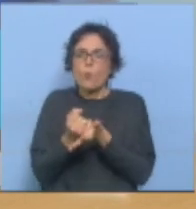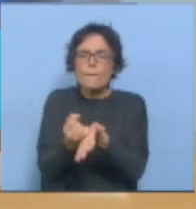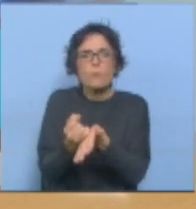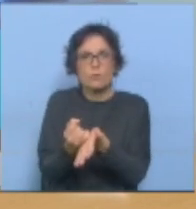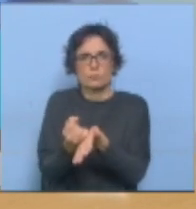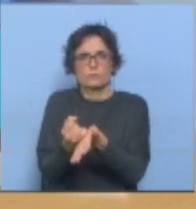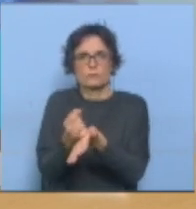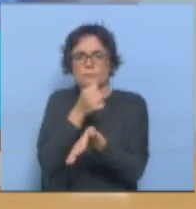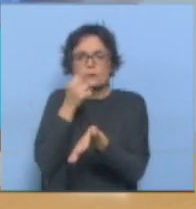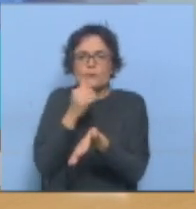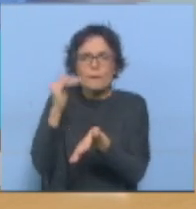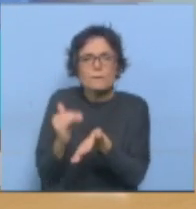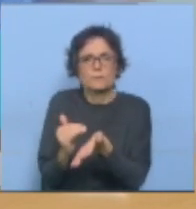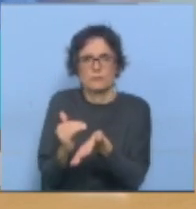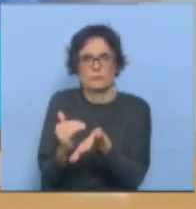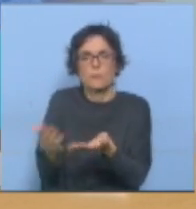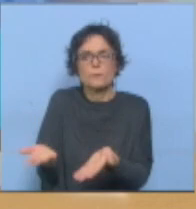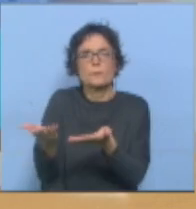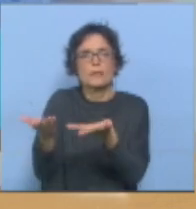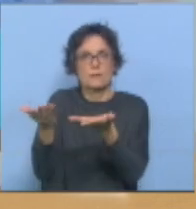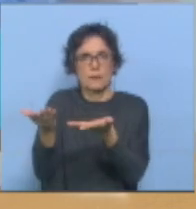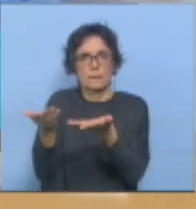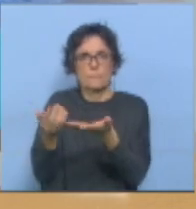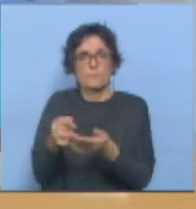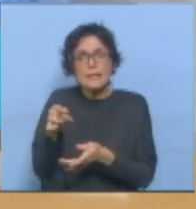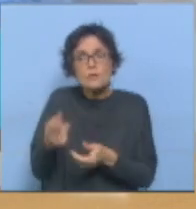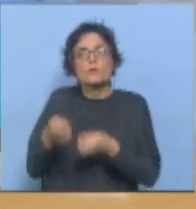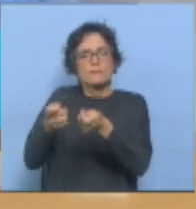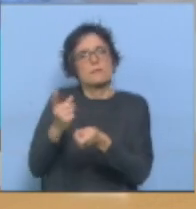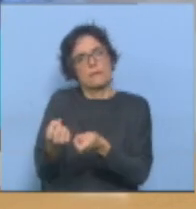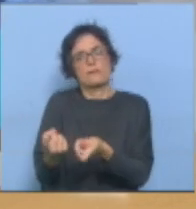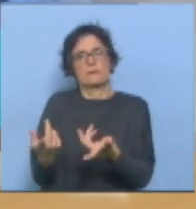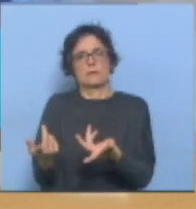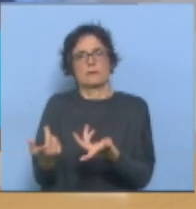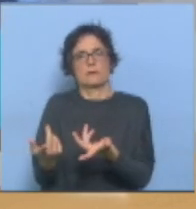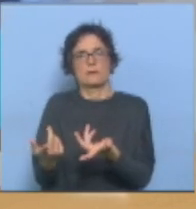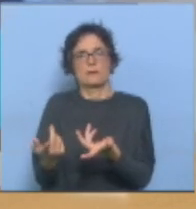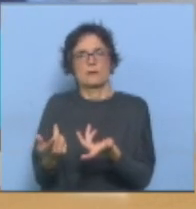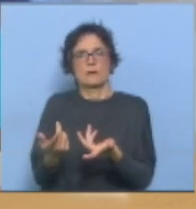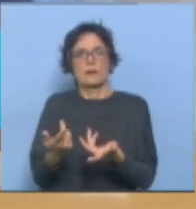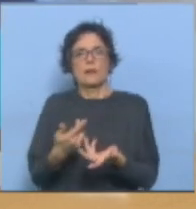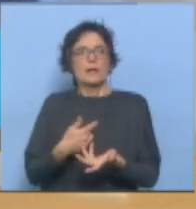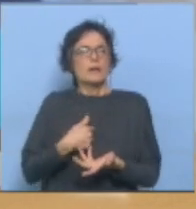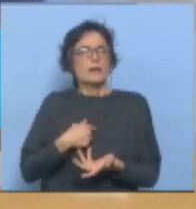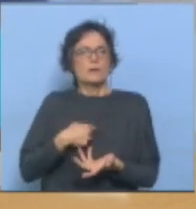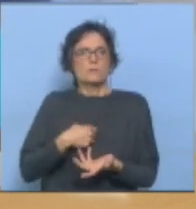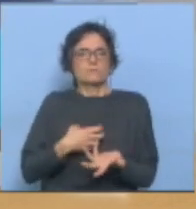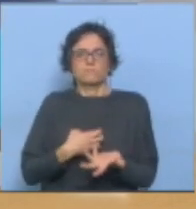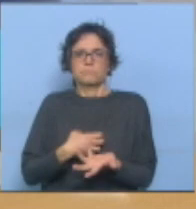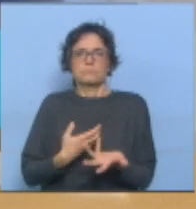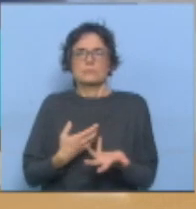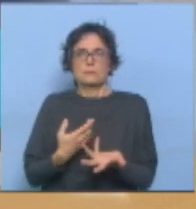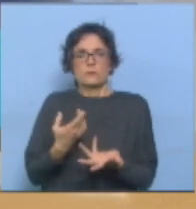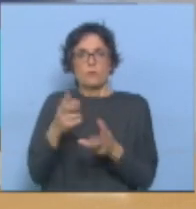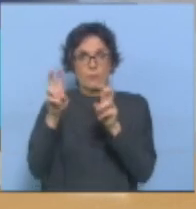investimento. Fala-se muito, eu não fico à vontade de falar nesse tema porque é verdadeiro, pode ser